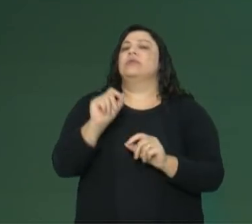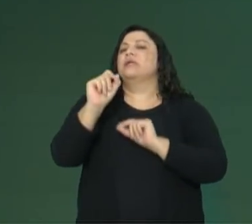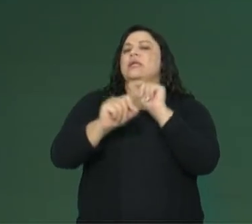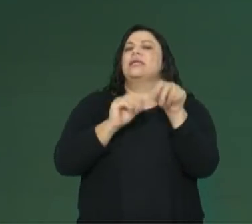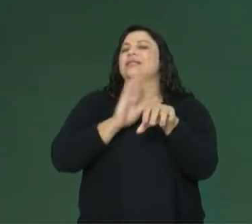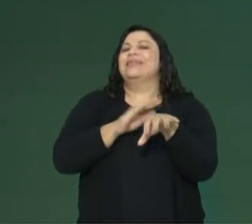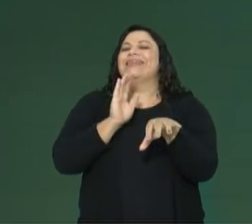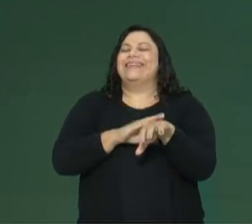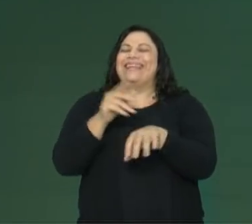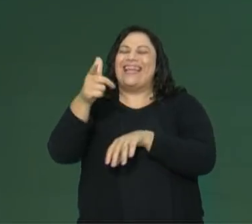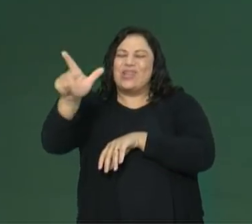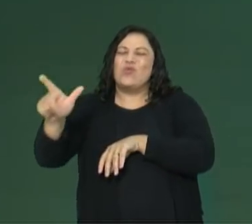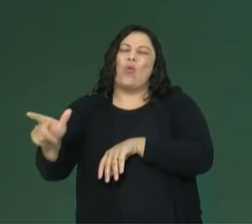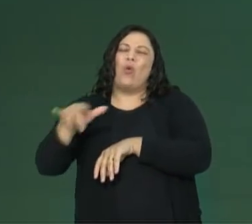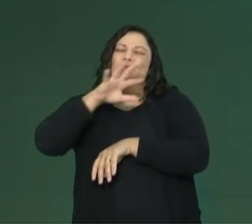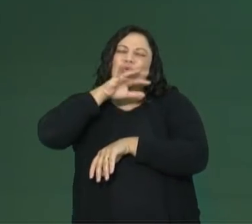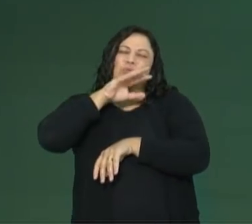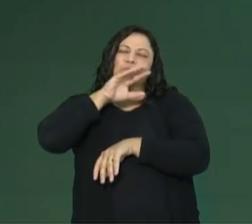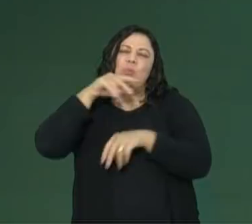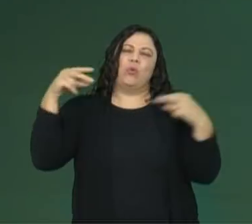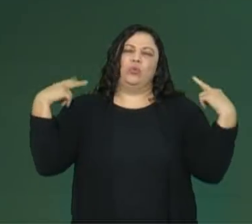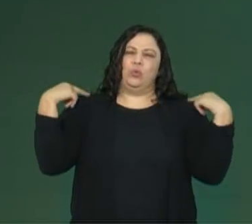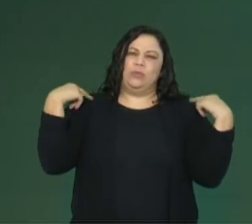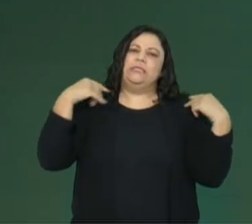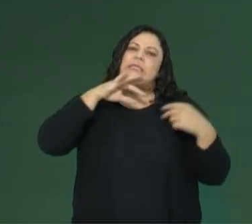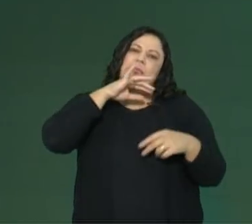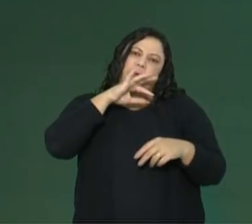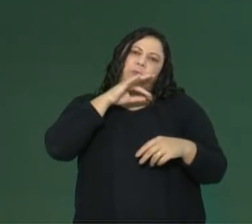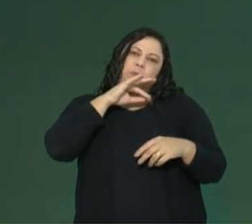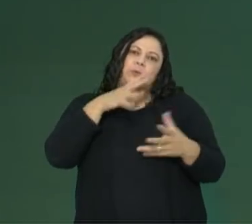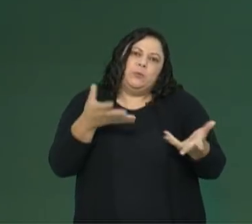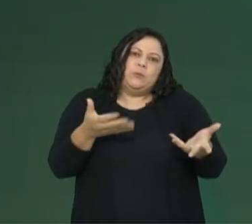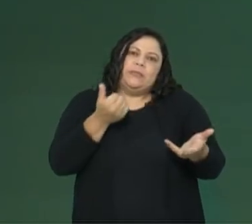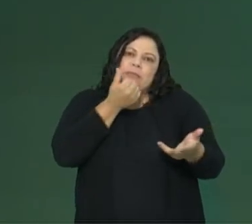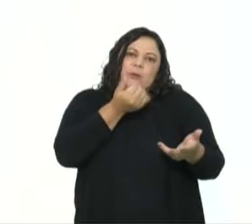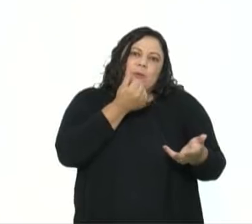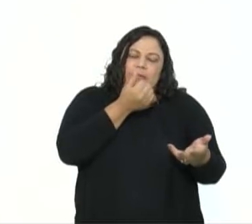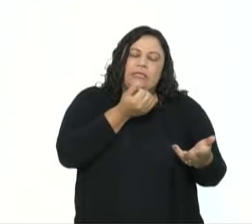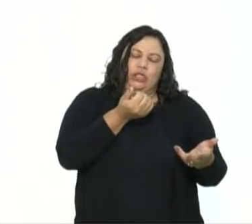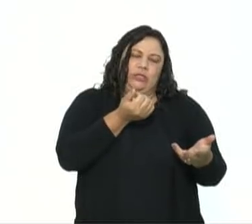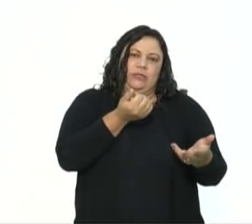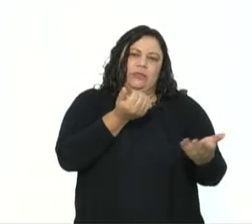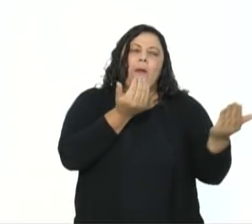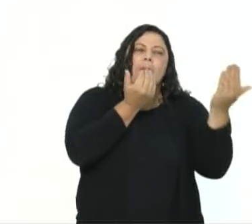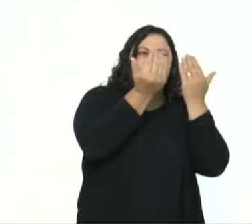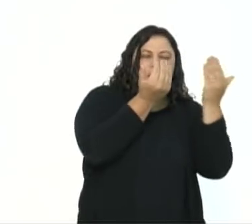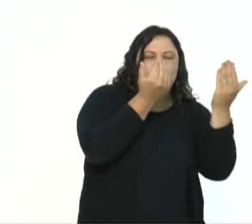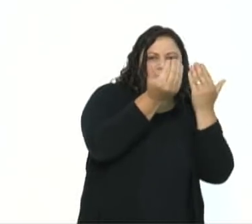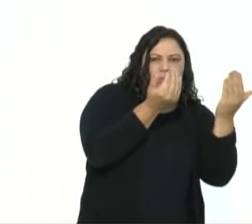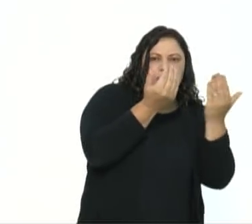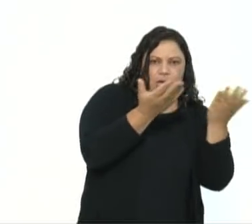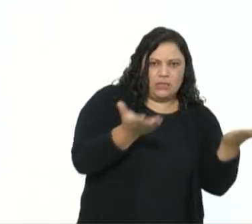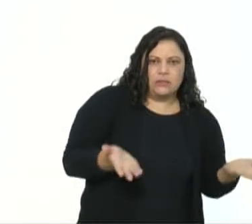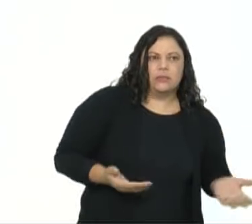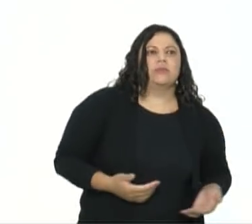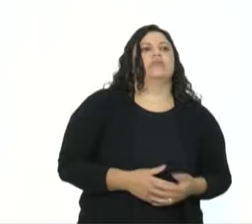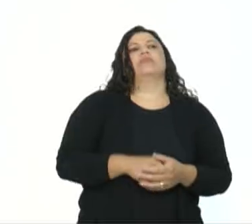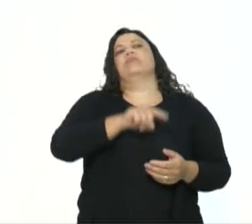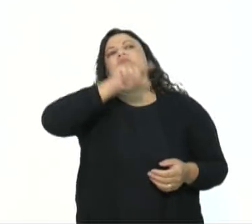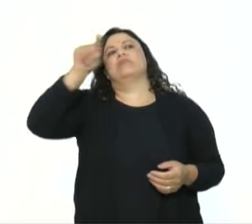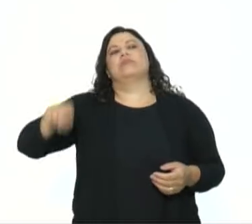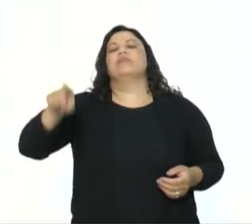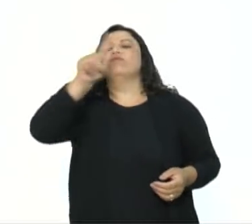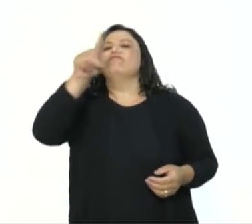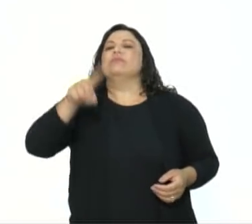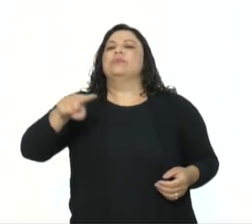lá. Aula de hoje. As ideias mais ou menos como da aula passada. Conhecer as principais verminoses brasileiras,